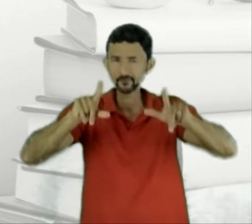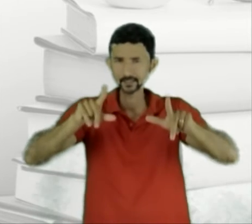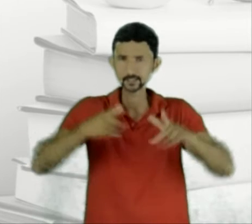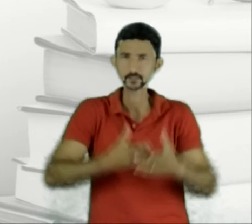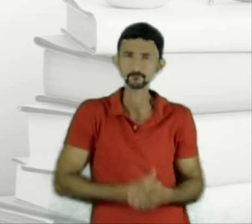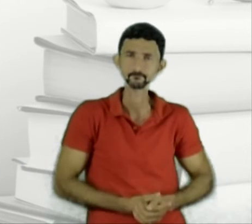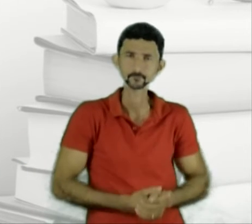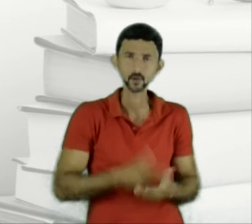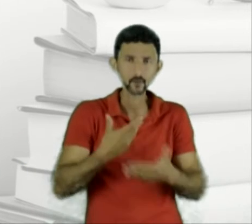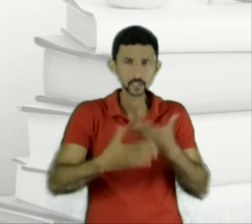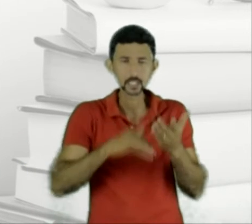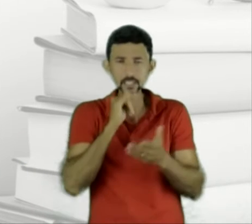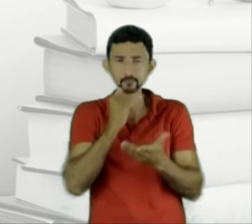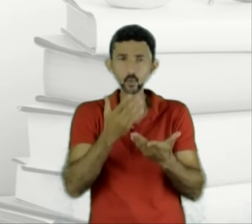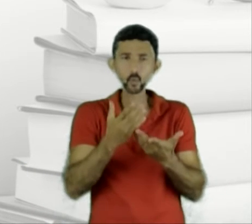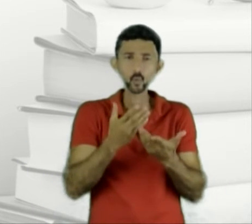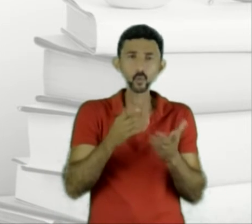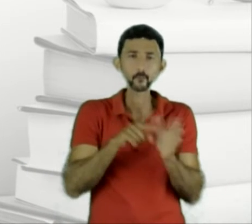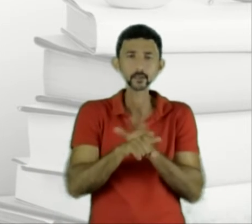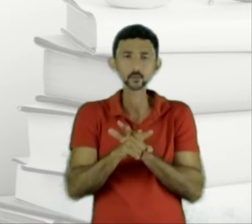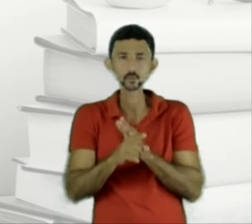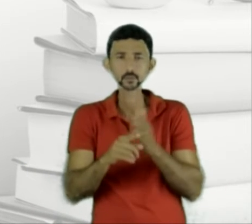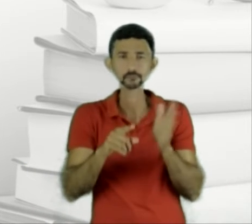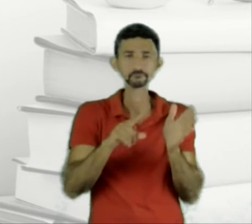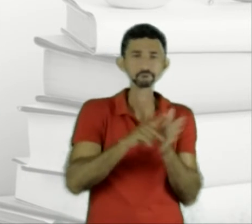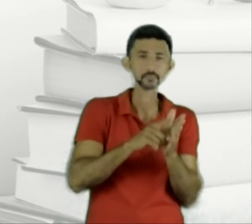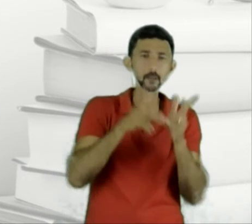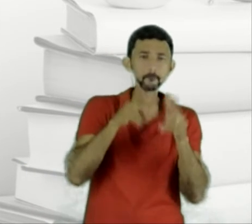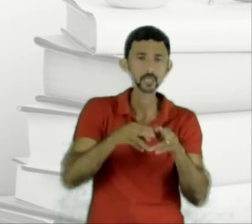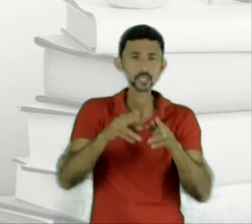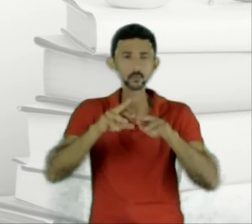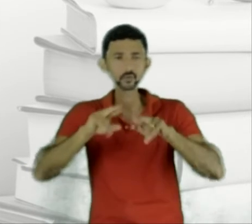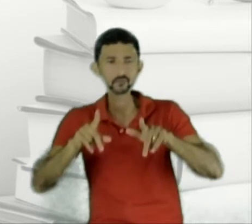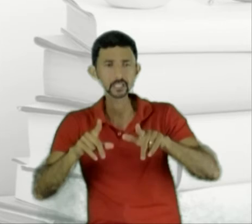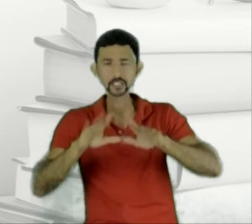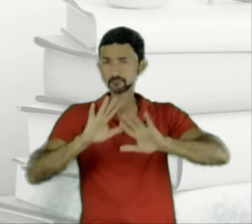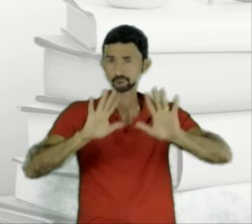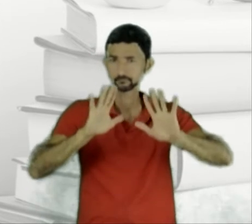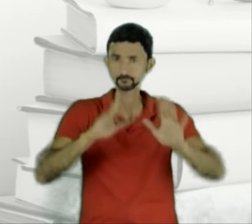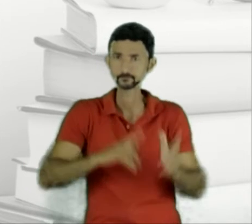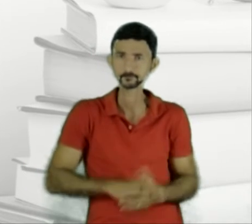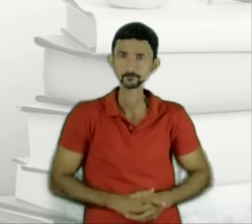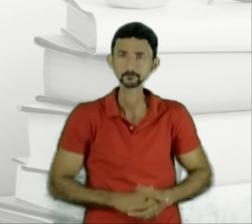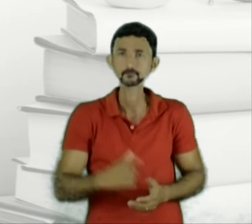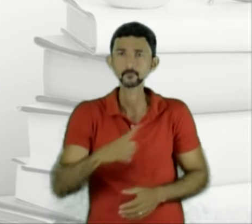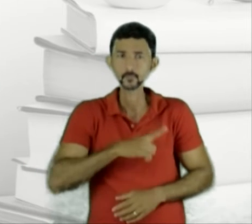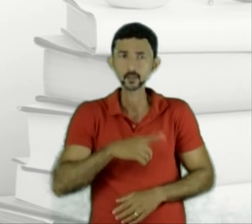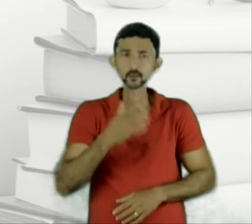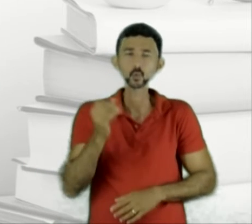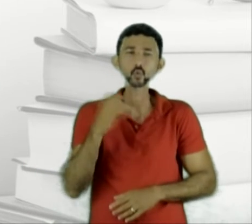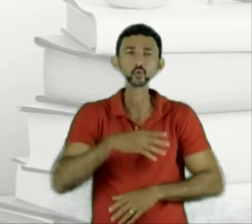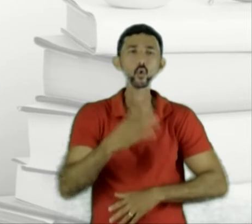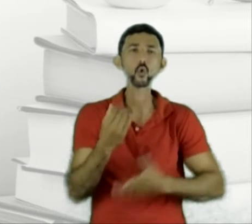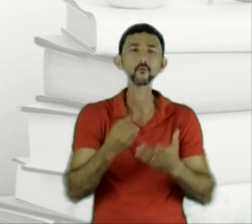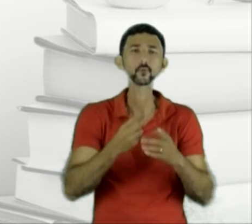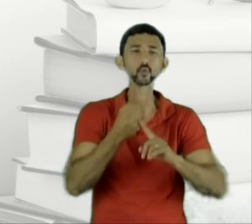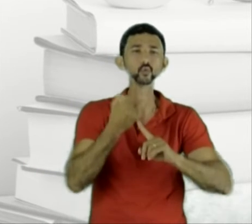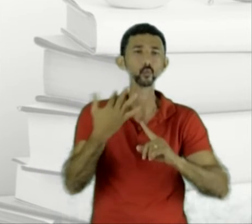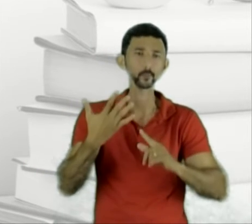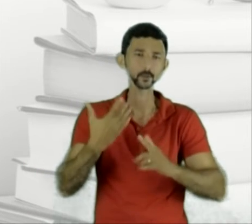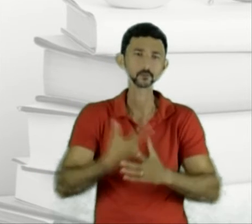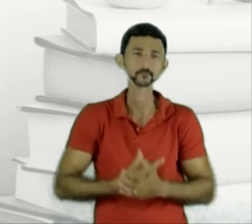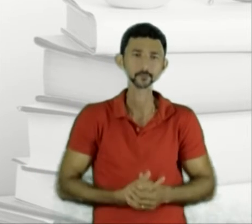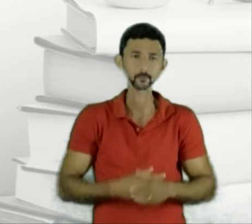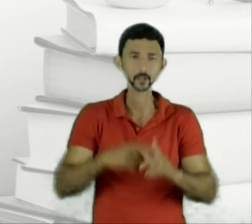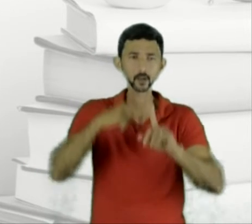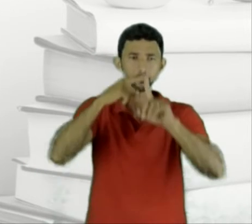faz necessariamente questão que eles sejam semelhantes. Podemos sempre obter um novo monômio pela